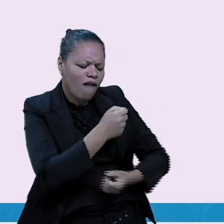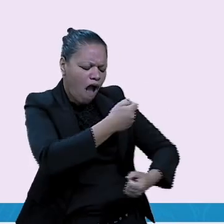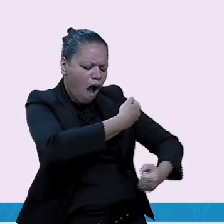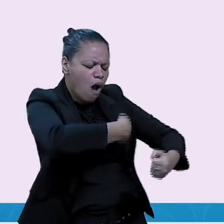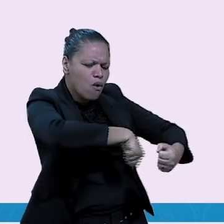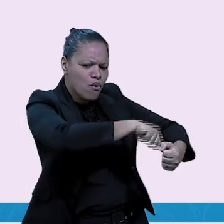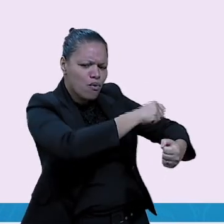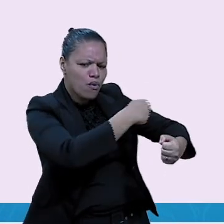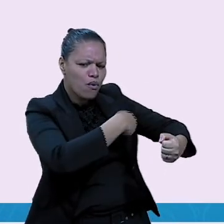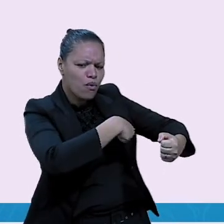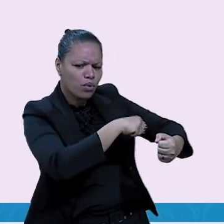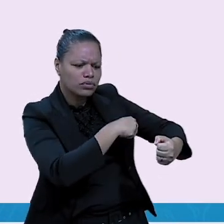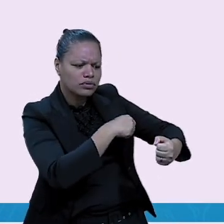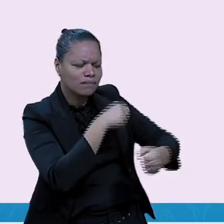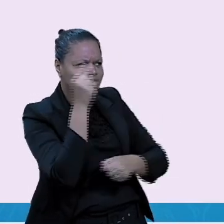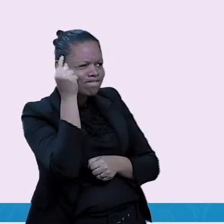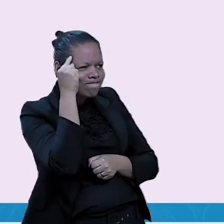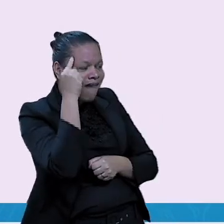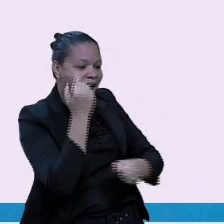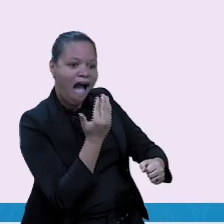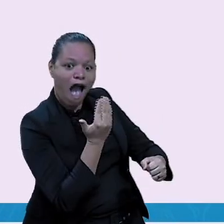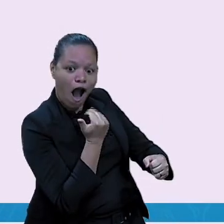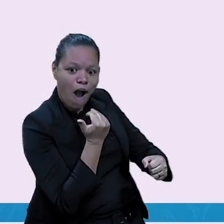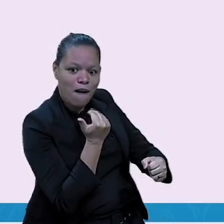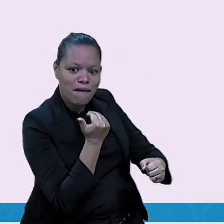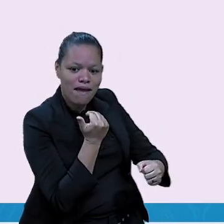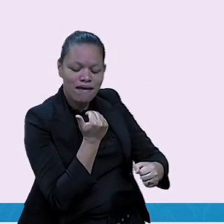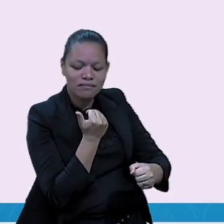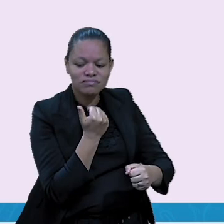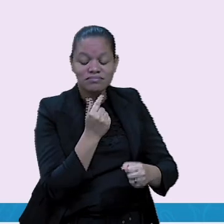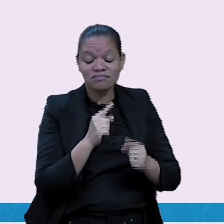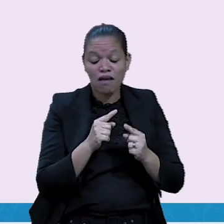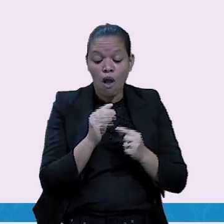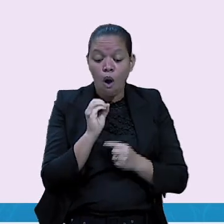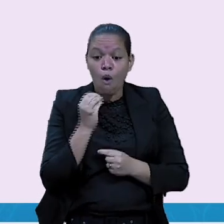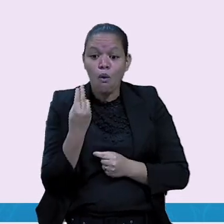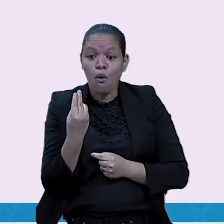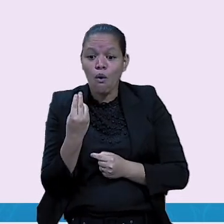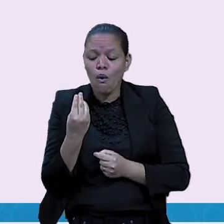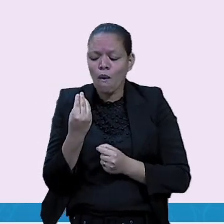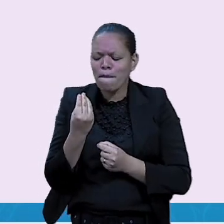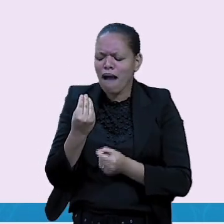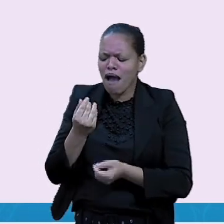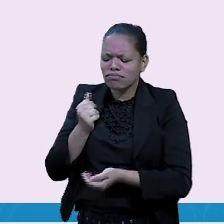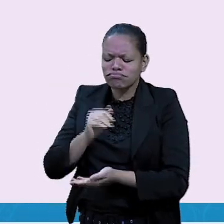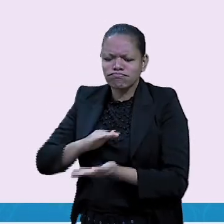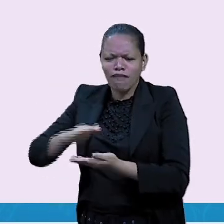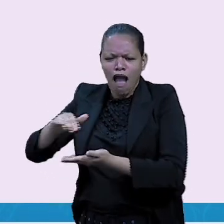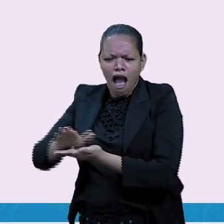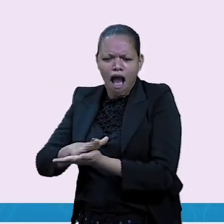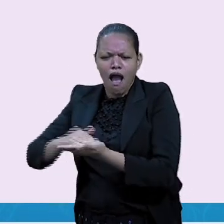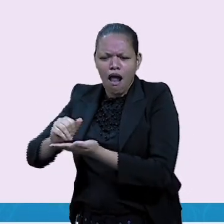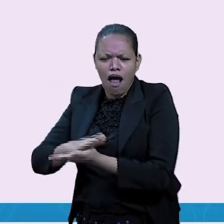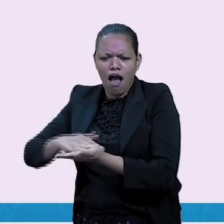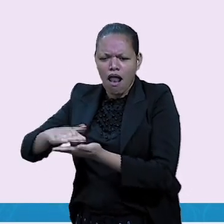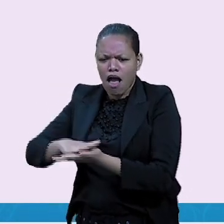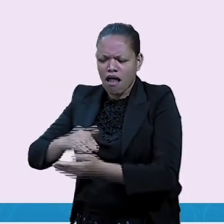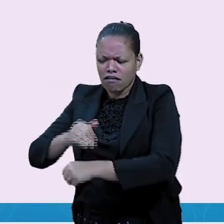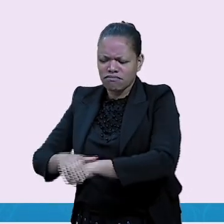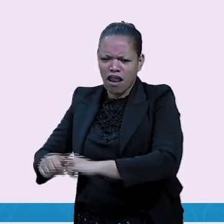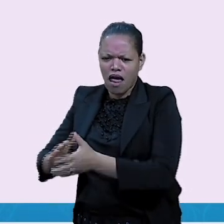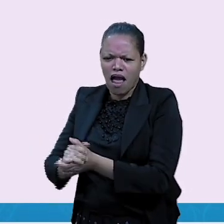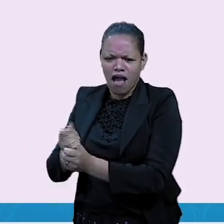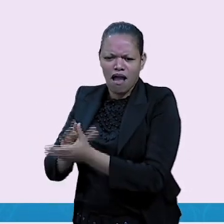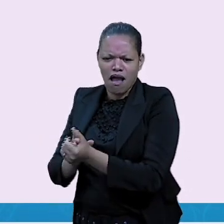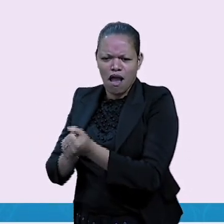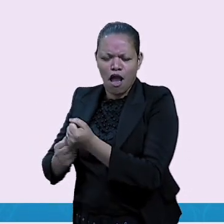era para comer alguma coisa ou para lavar a louça que estava na pia. Para minha surpresa, não era. Ela